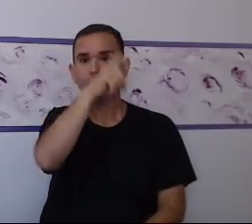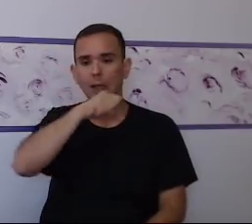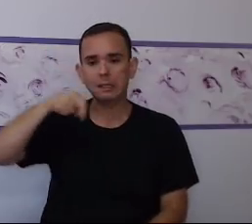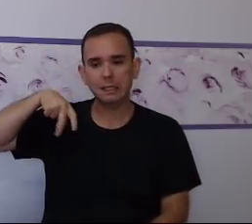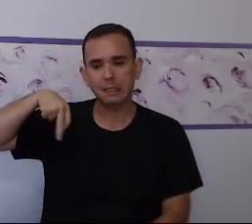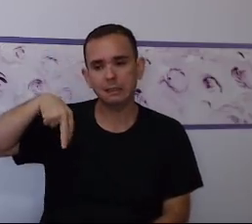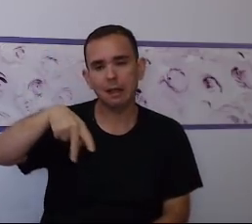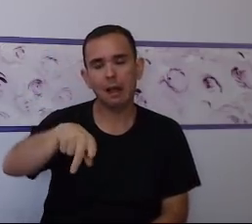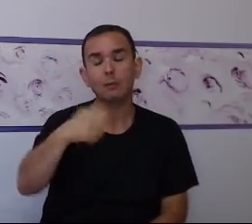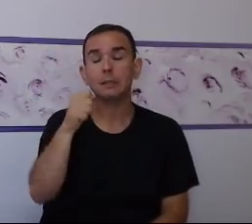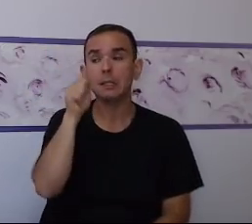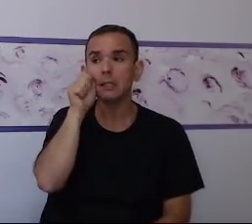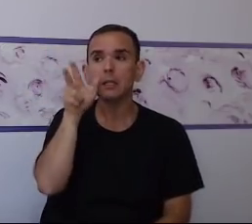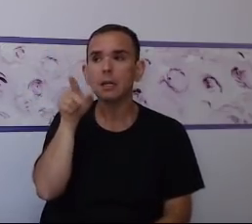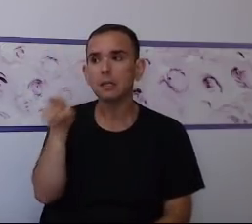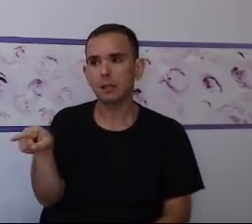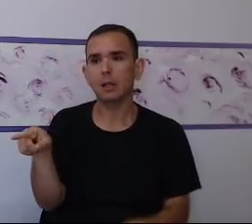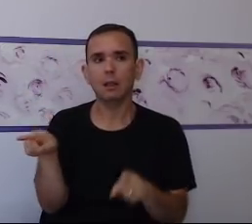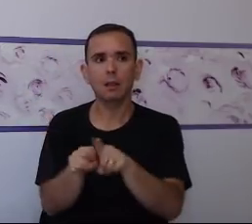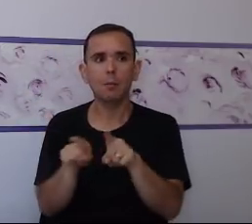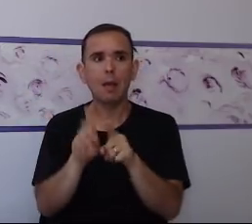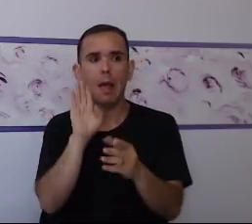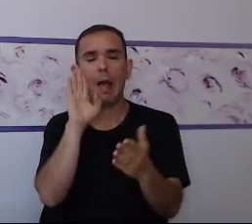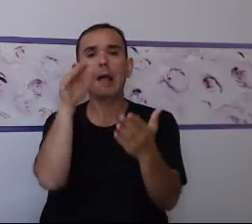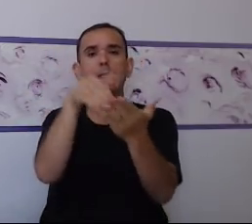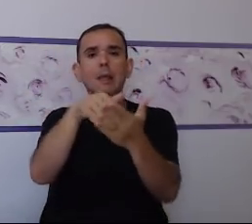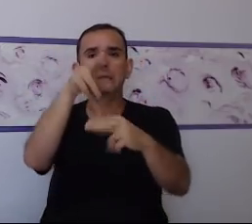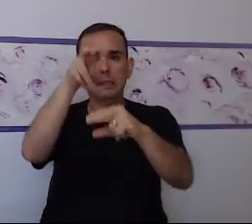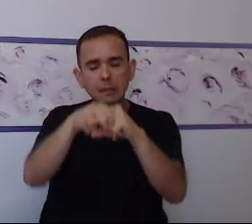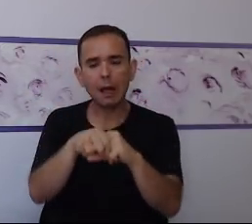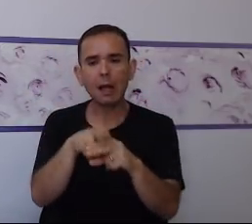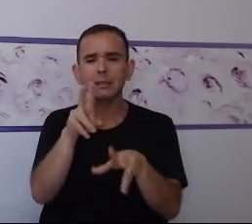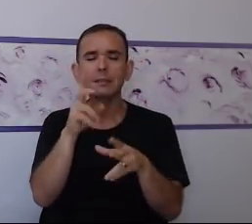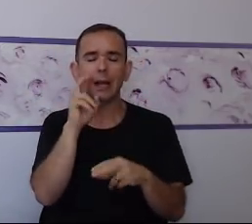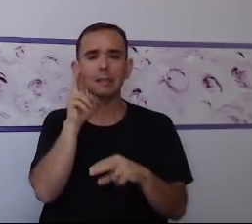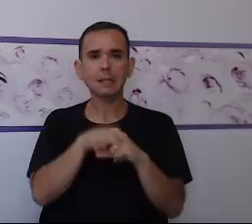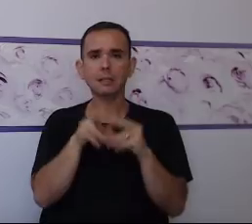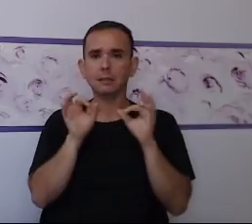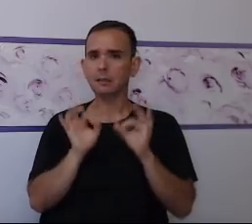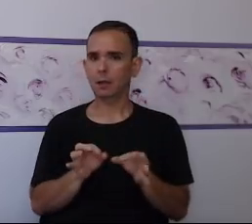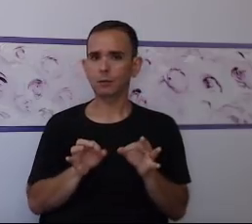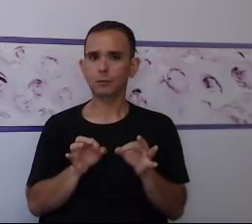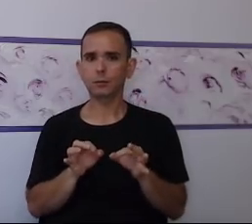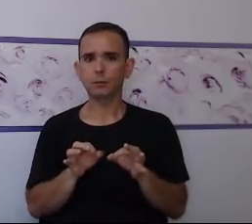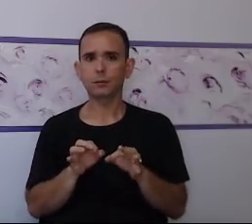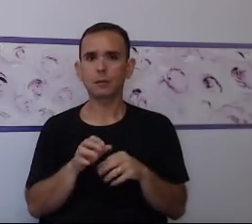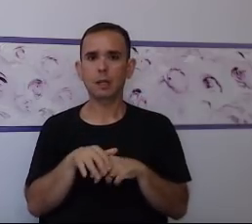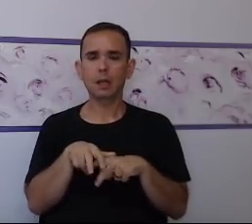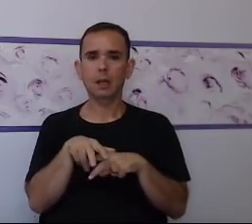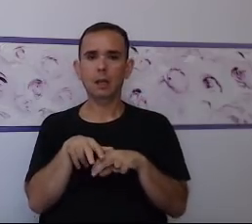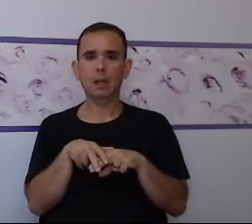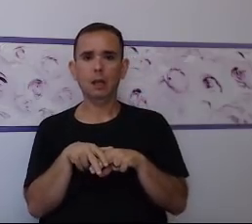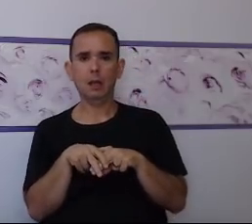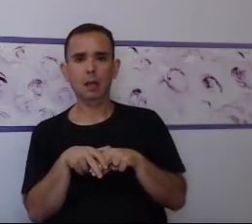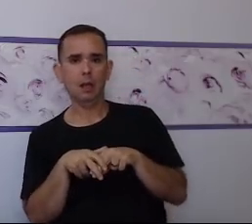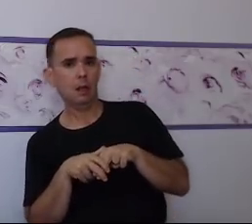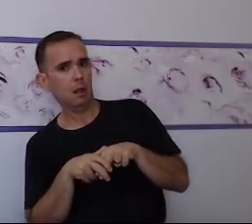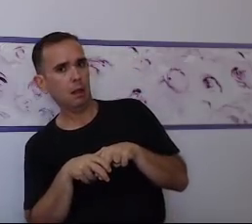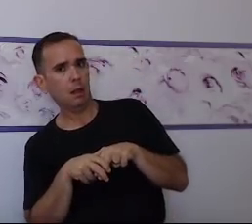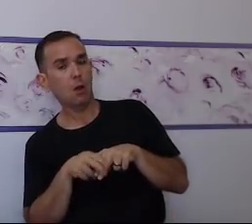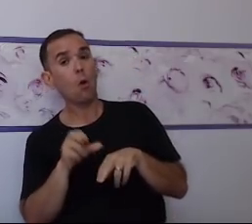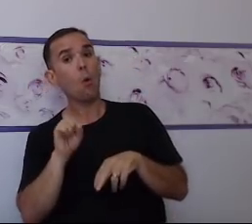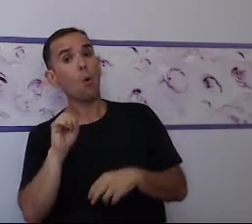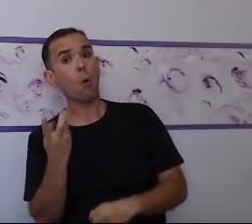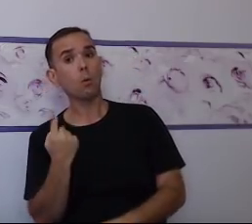gente tem que se atentar, tá? Até mesmo para sentar. Muitas vezes ele está sentado certinho, ele vem desequilibrando, ou tombando para a direita, ou tombando